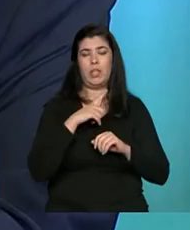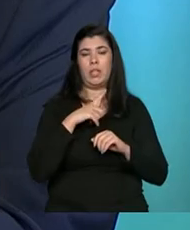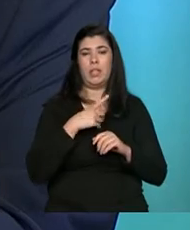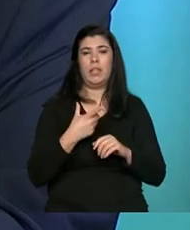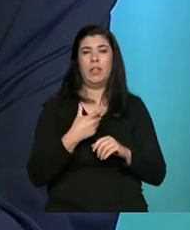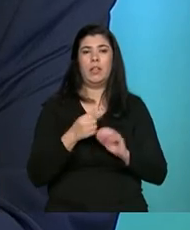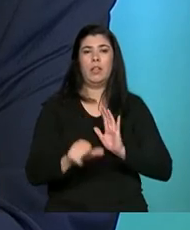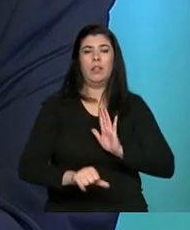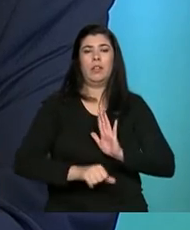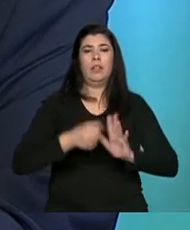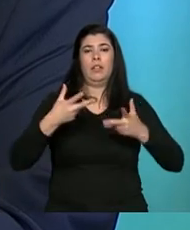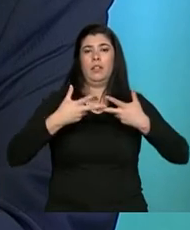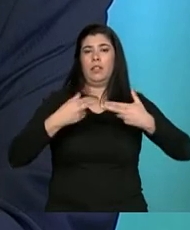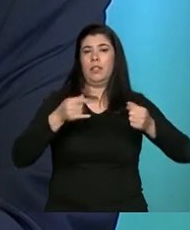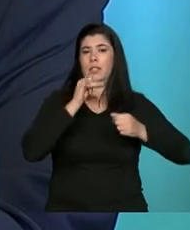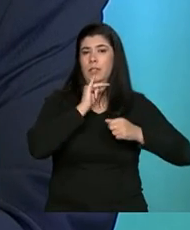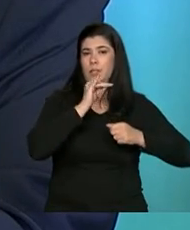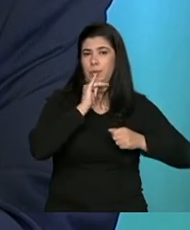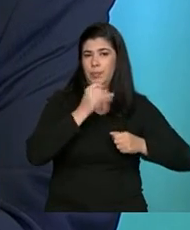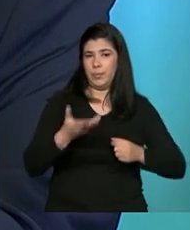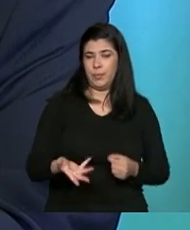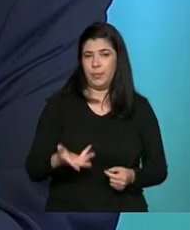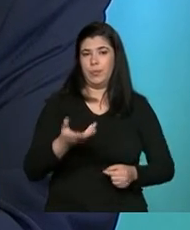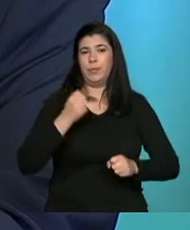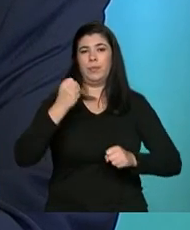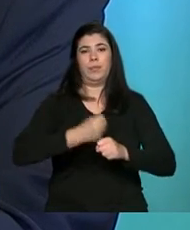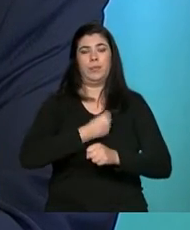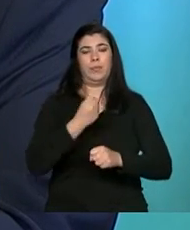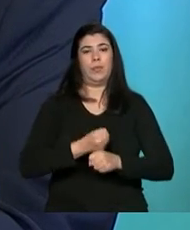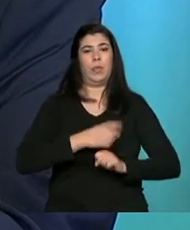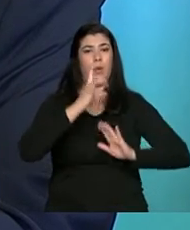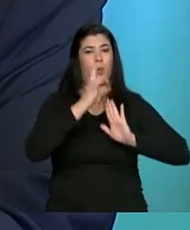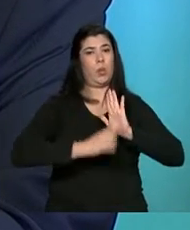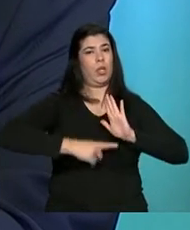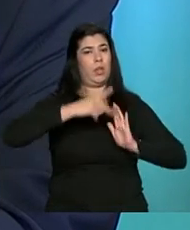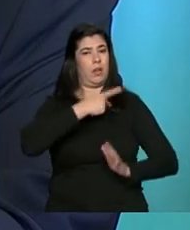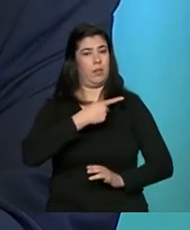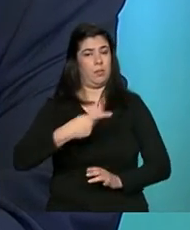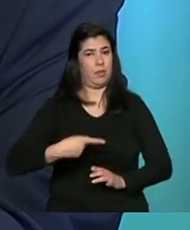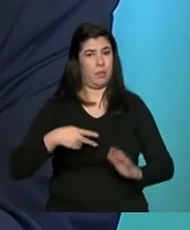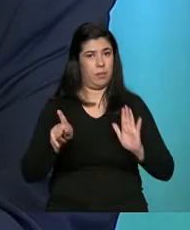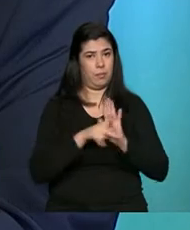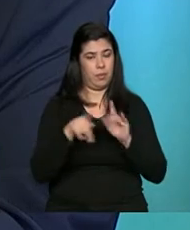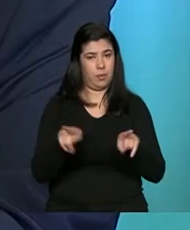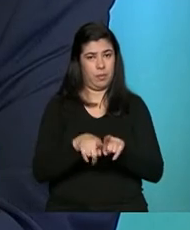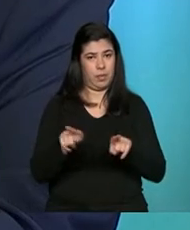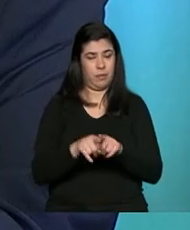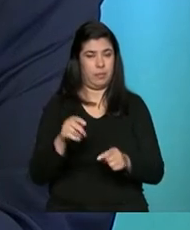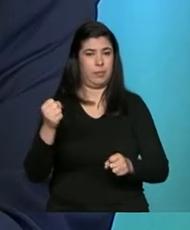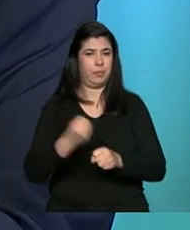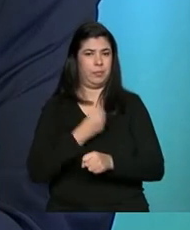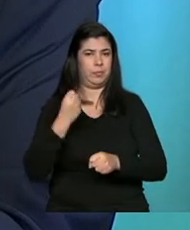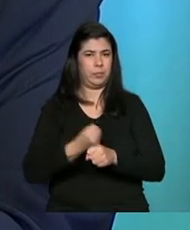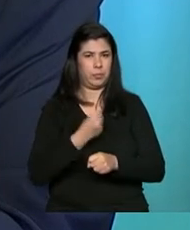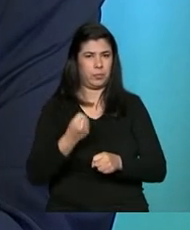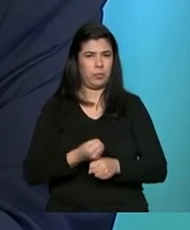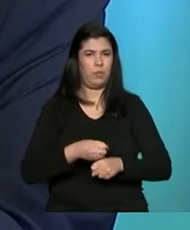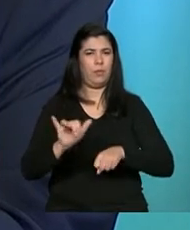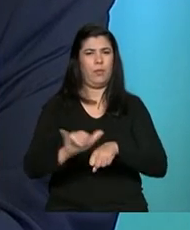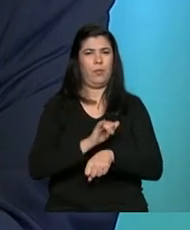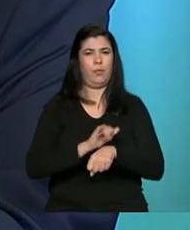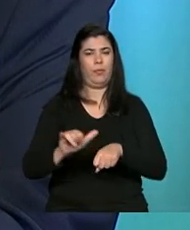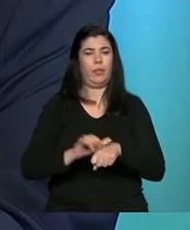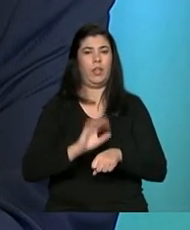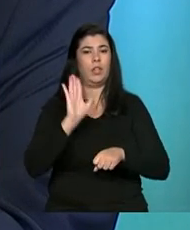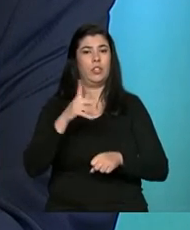as obras estruturantes definido por decreto presidencial e obras estratégicas definidas por decreto